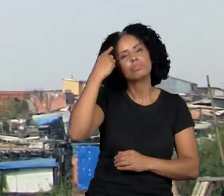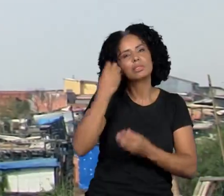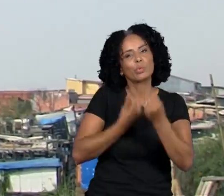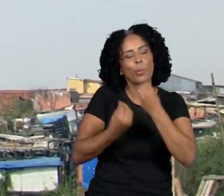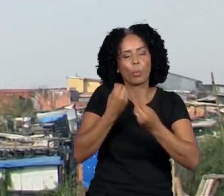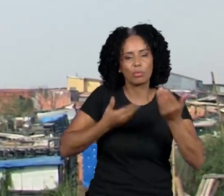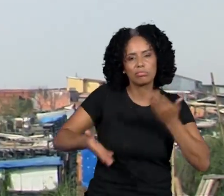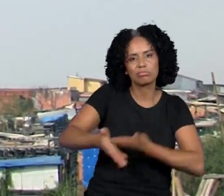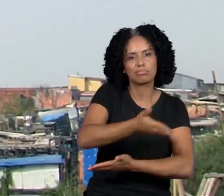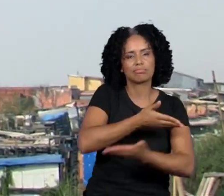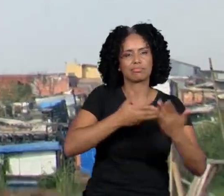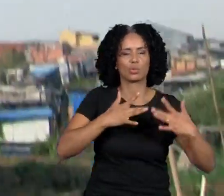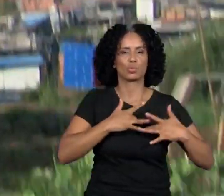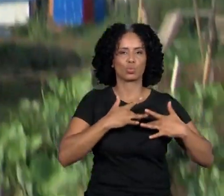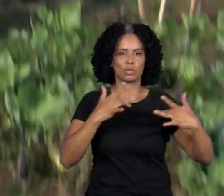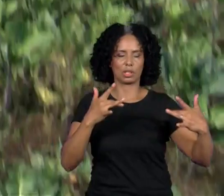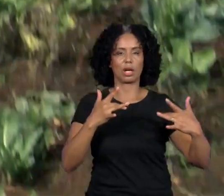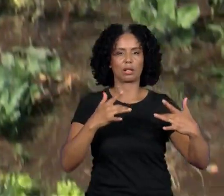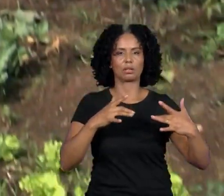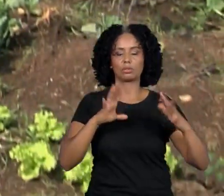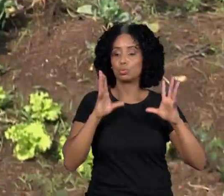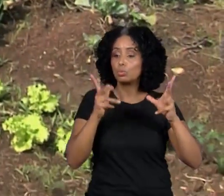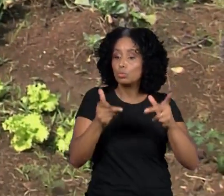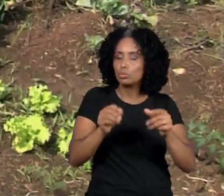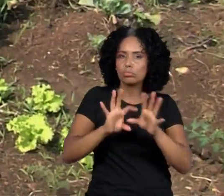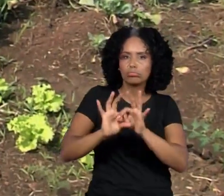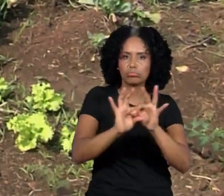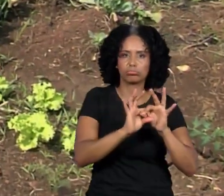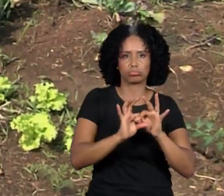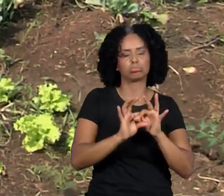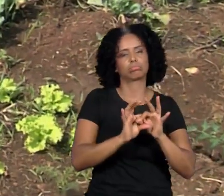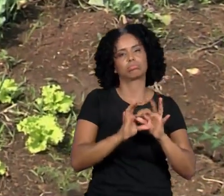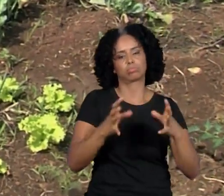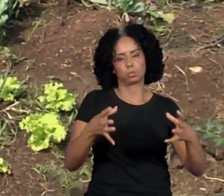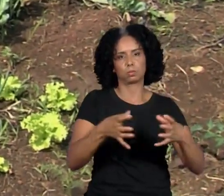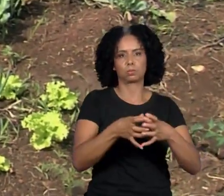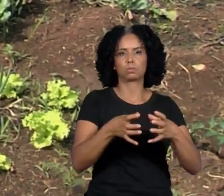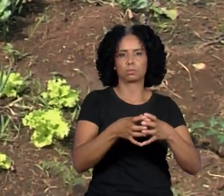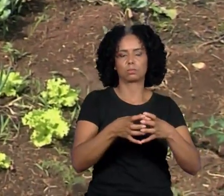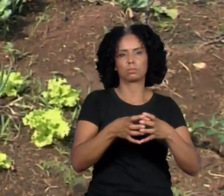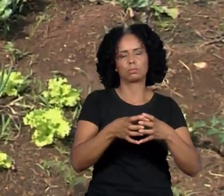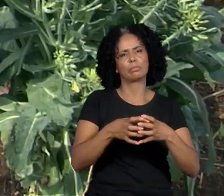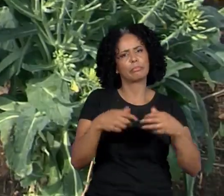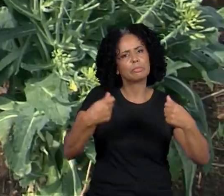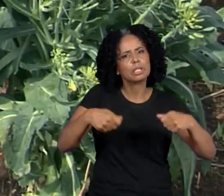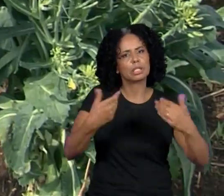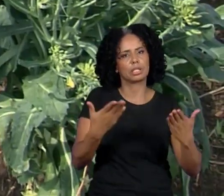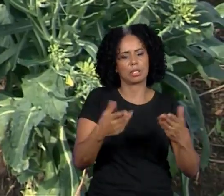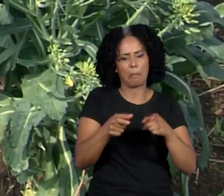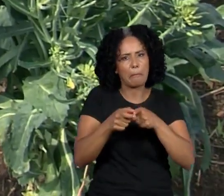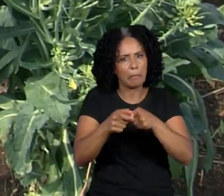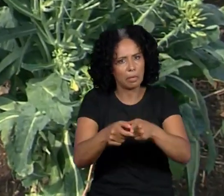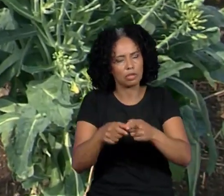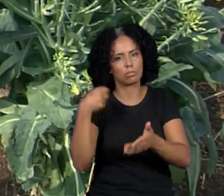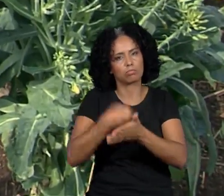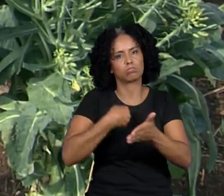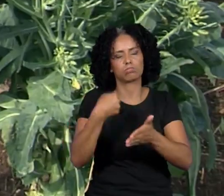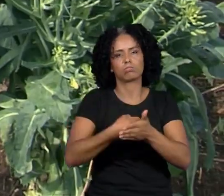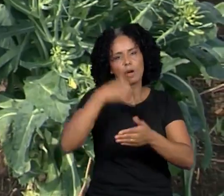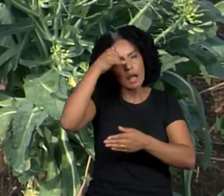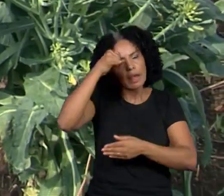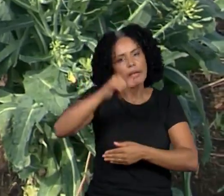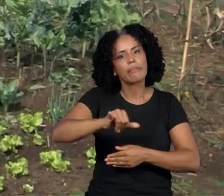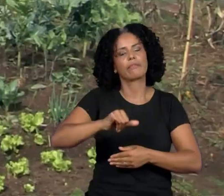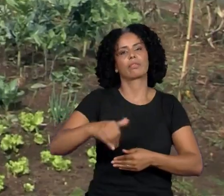solidária. Da cozinha coletiva dentro. Você vê que tudo é coletivo aqui dentro. Então, aí nós levamos para a periferia no combate à fome. Então, a